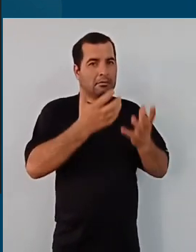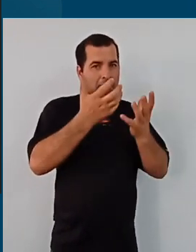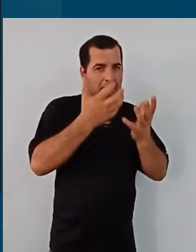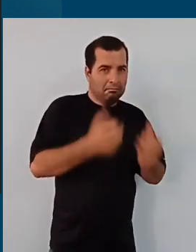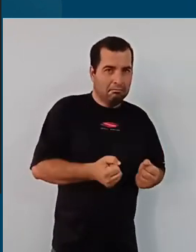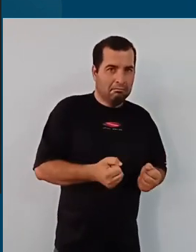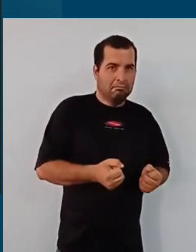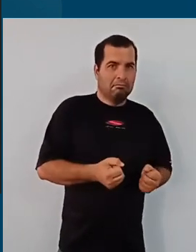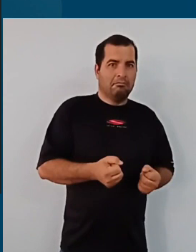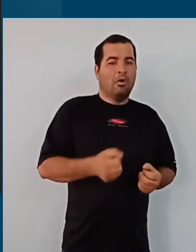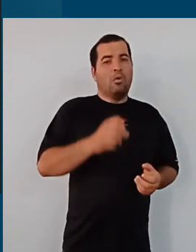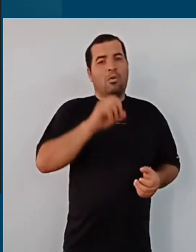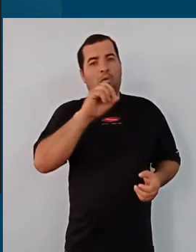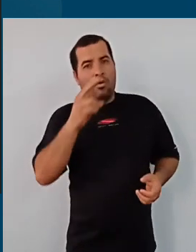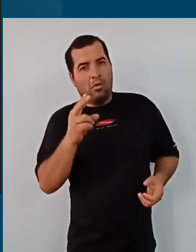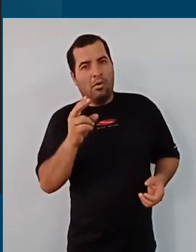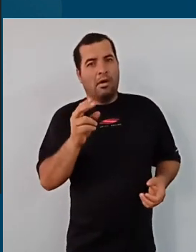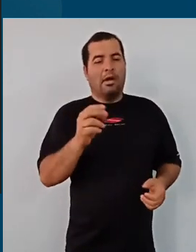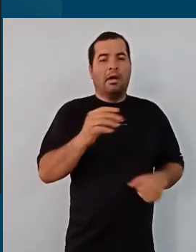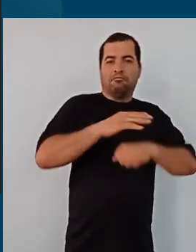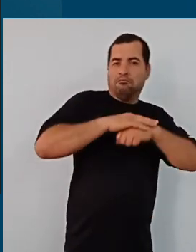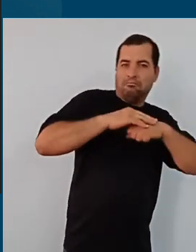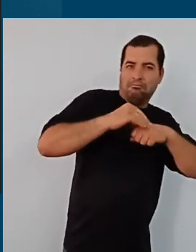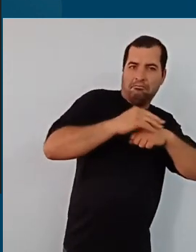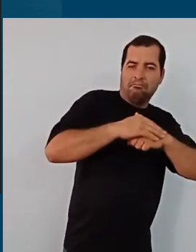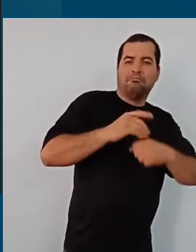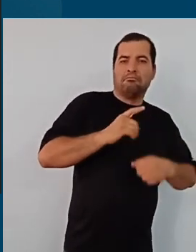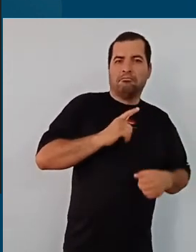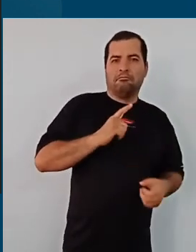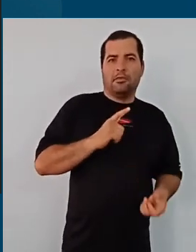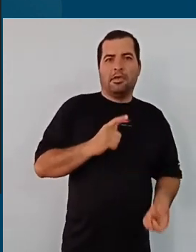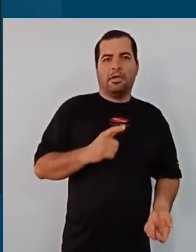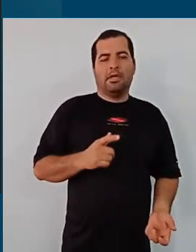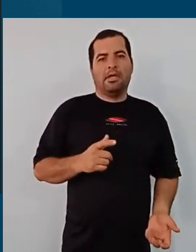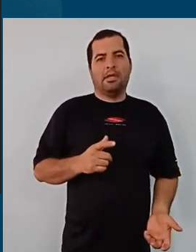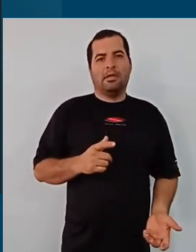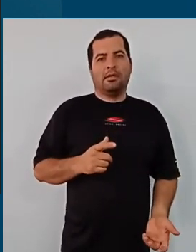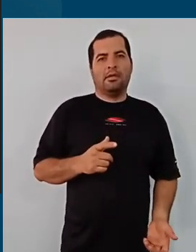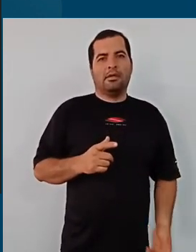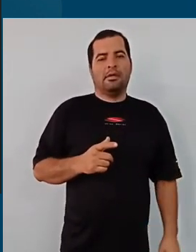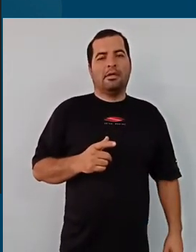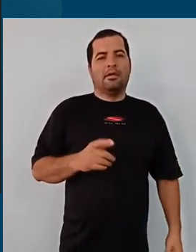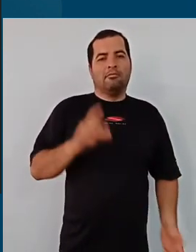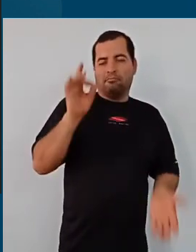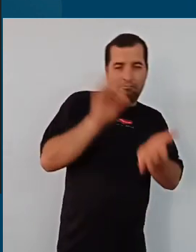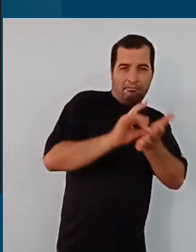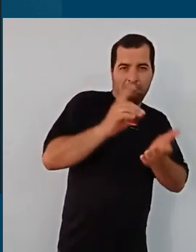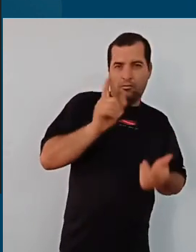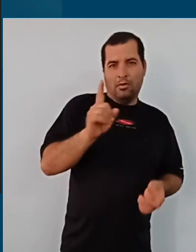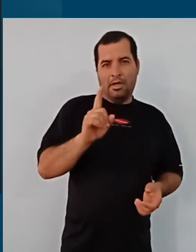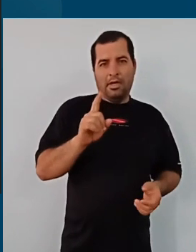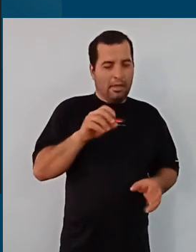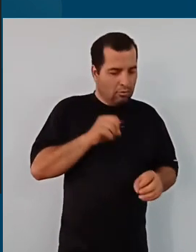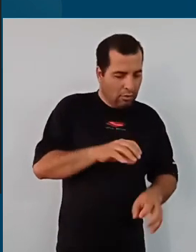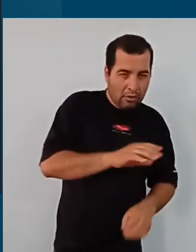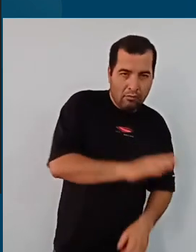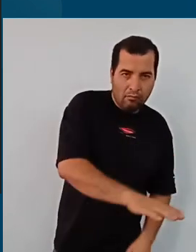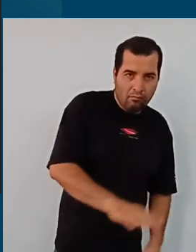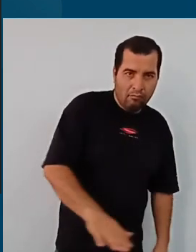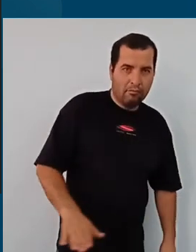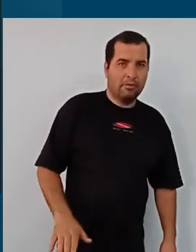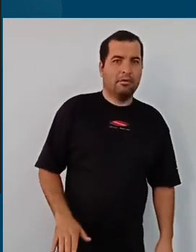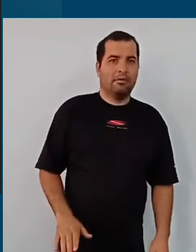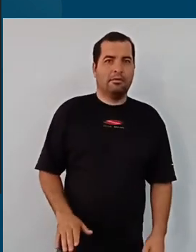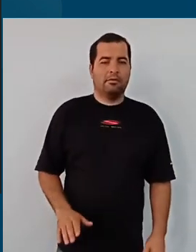intelectual cognitiva ou a dimensão afetiva. Isso seria uma caricatura da educação infantil que se